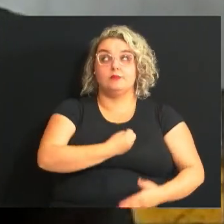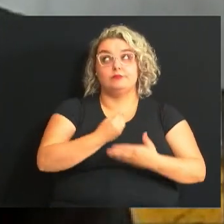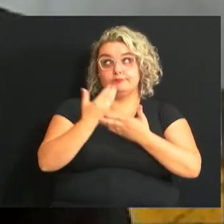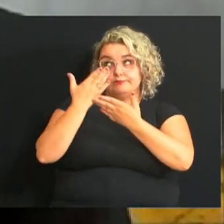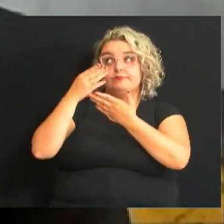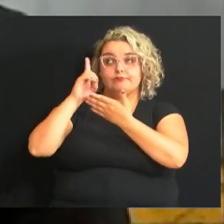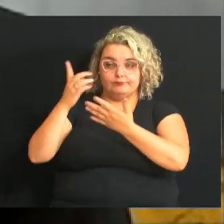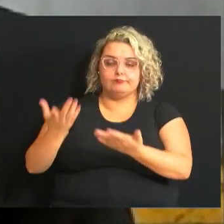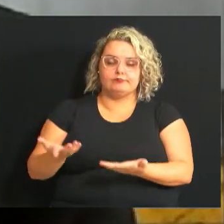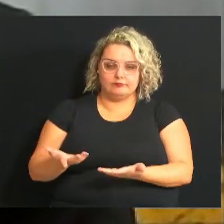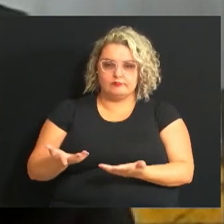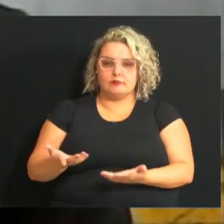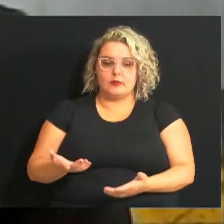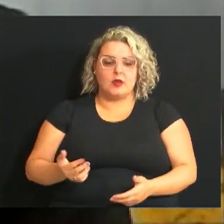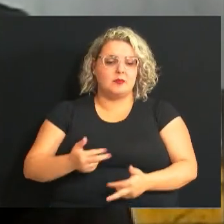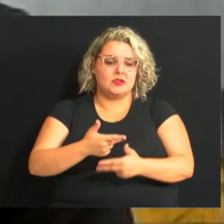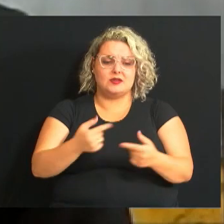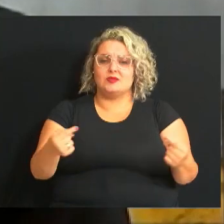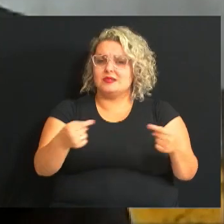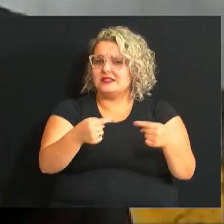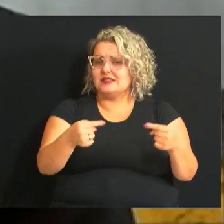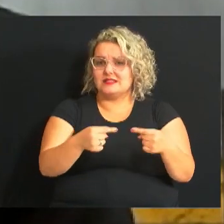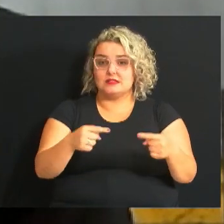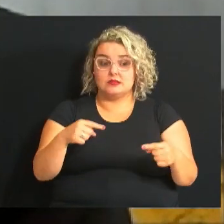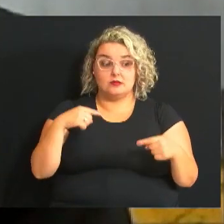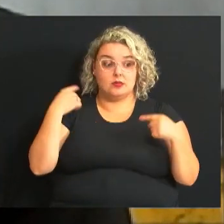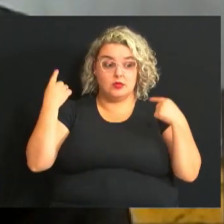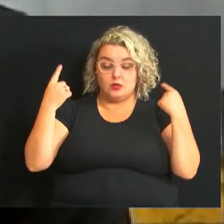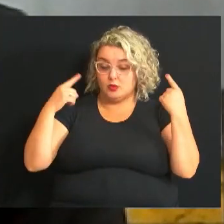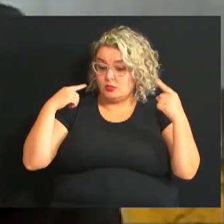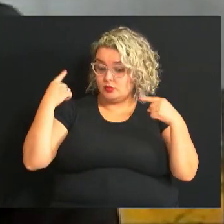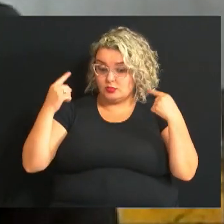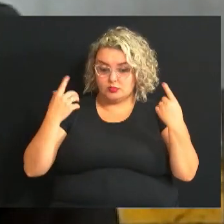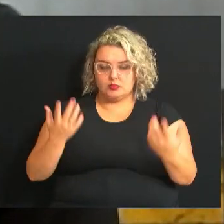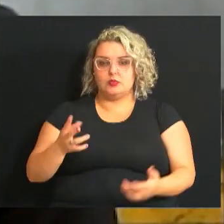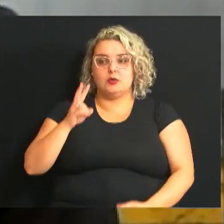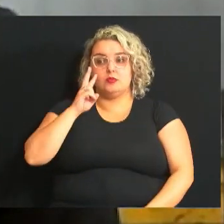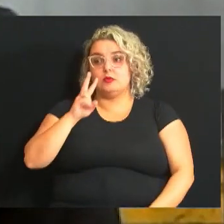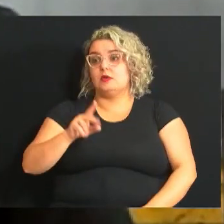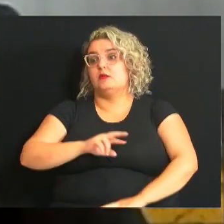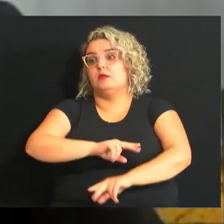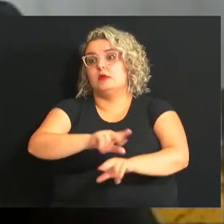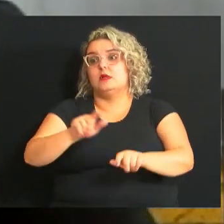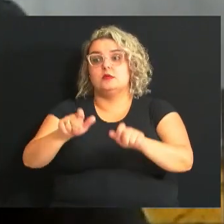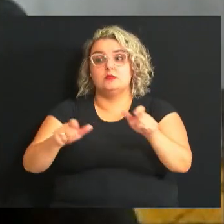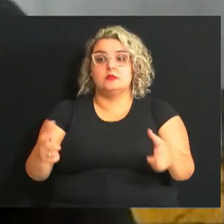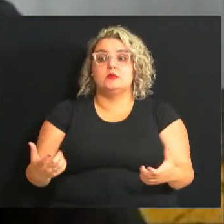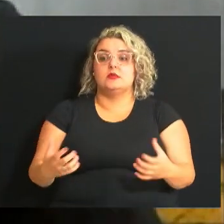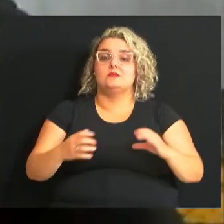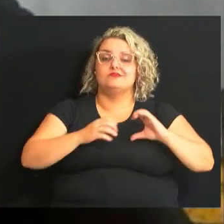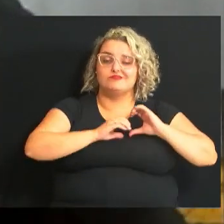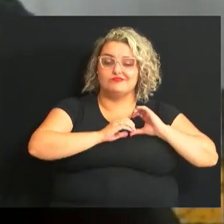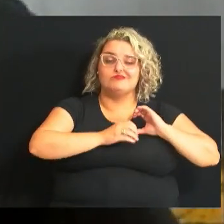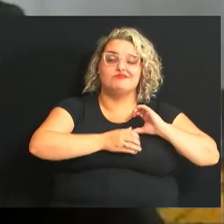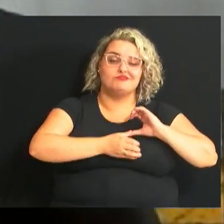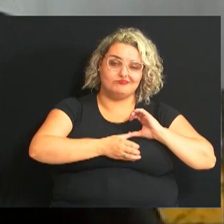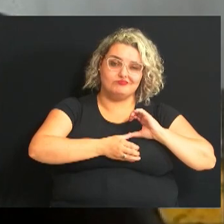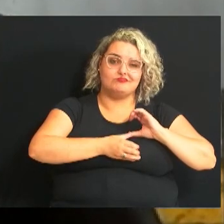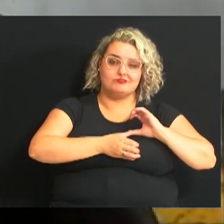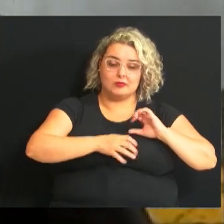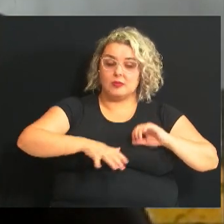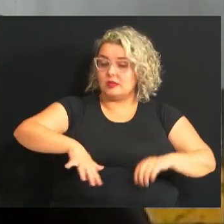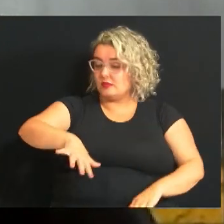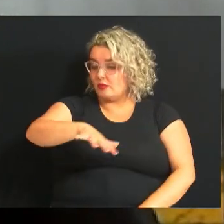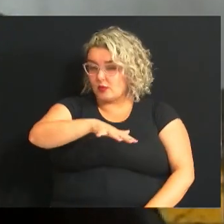só para o negativo, a gente pira, né? Eu vi que muitas pessoas ficaram bastante feridas aí com esse cenário de caos